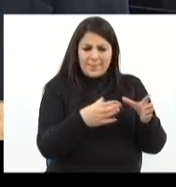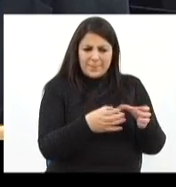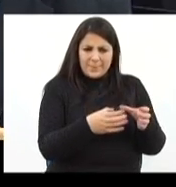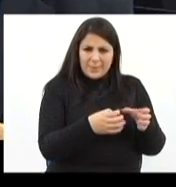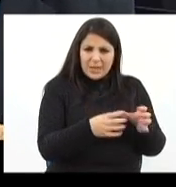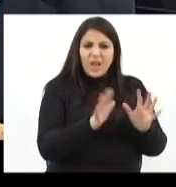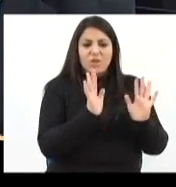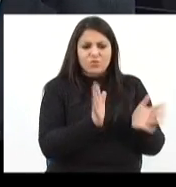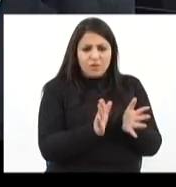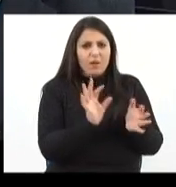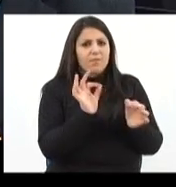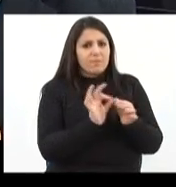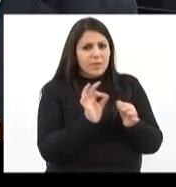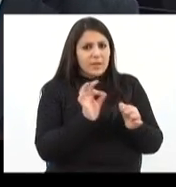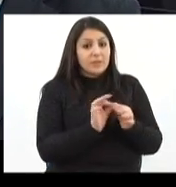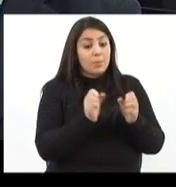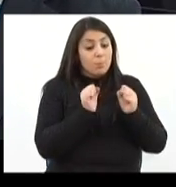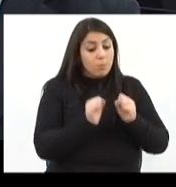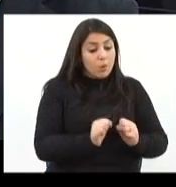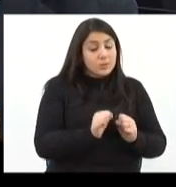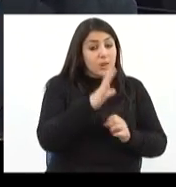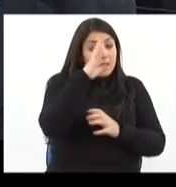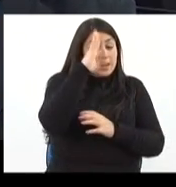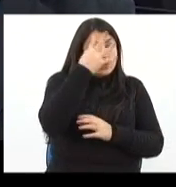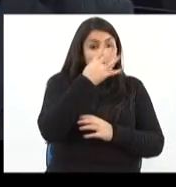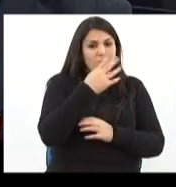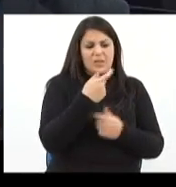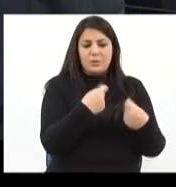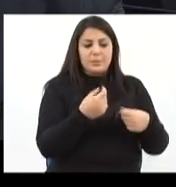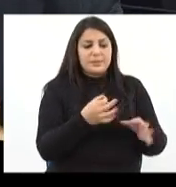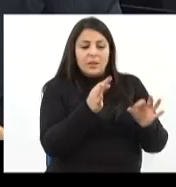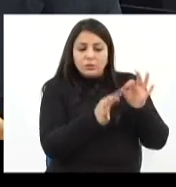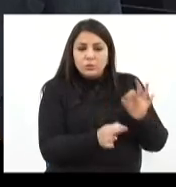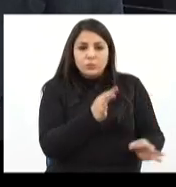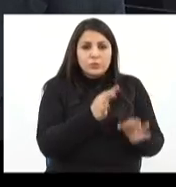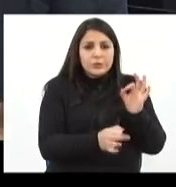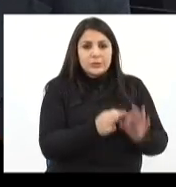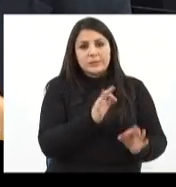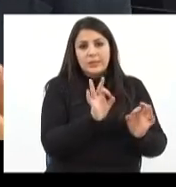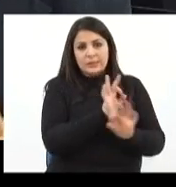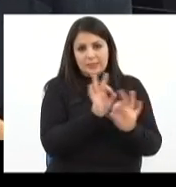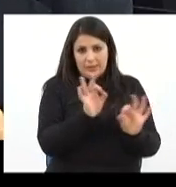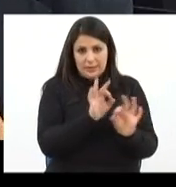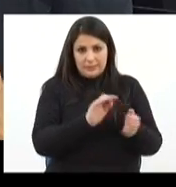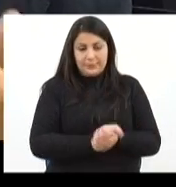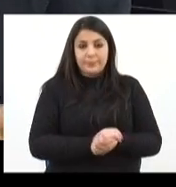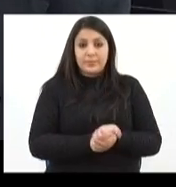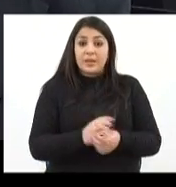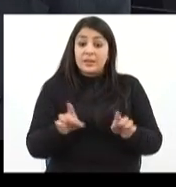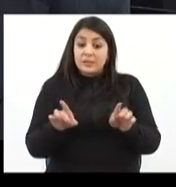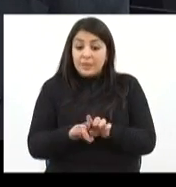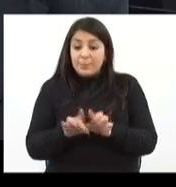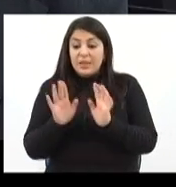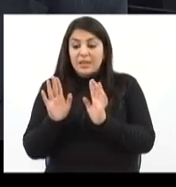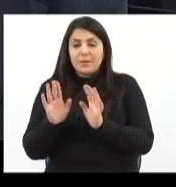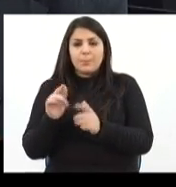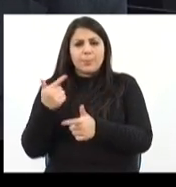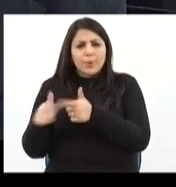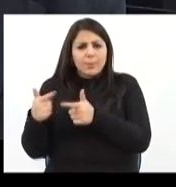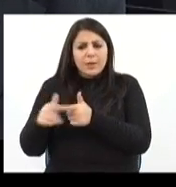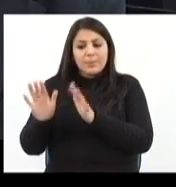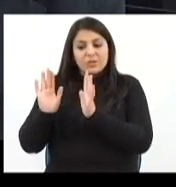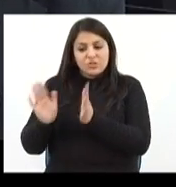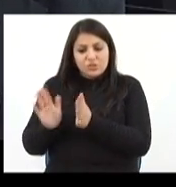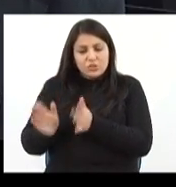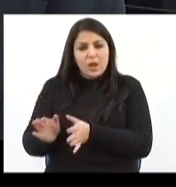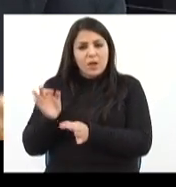pequena magnitude que se possa resolvê-lo sem judicializar, e outros de médio ou grande, uma vez judicializado, mas isso